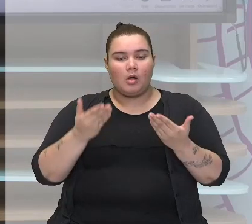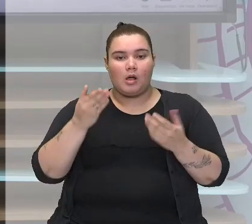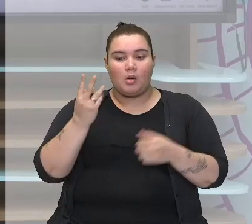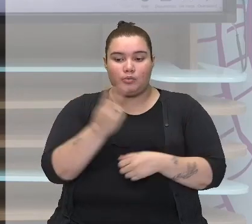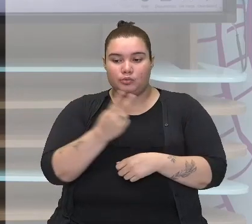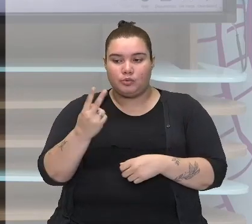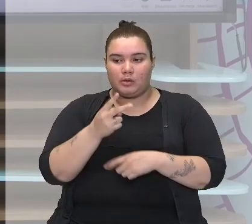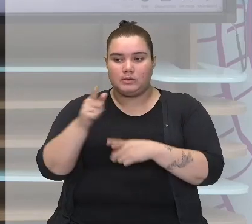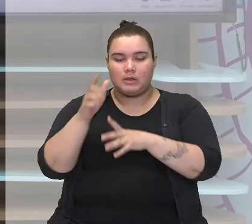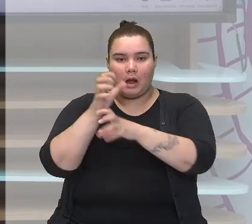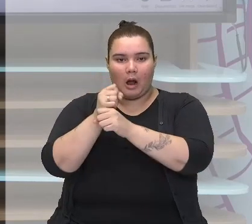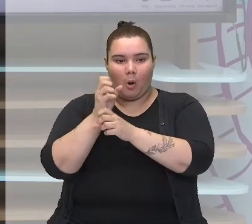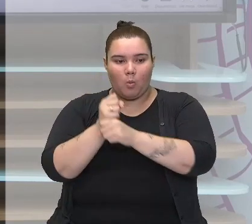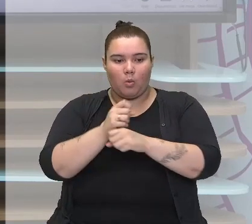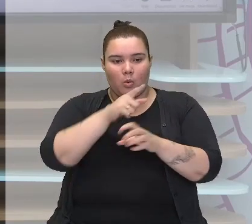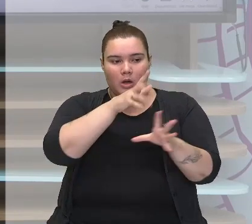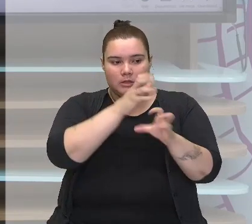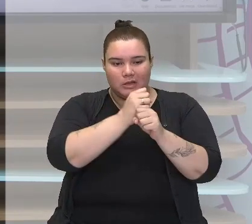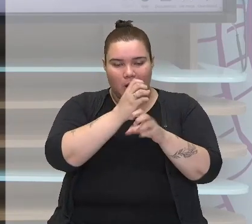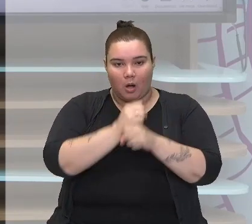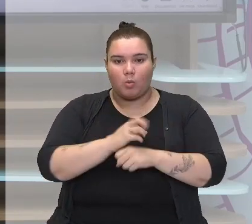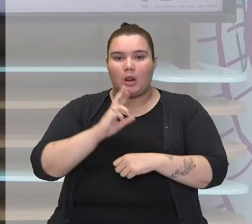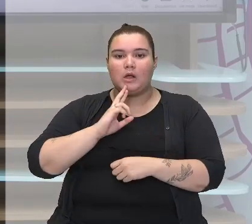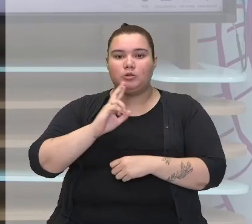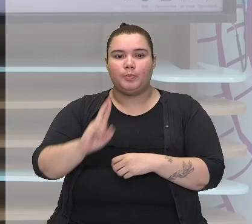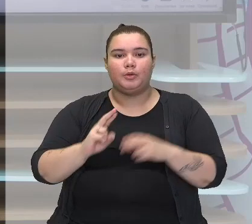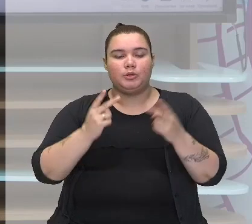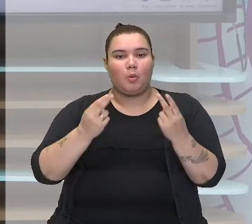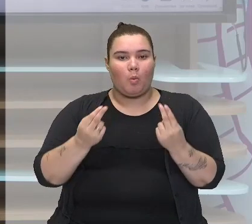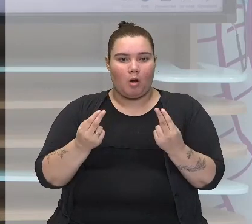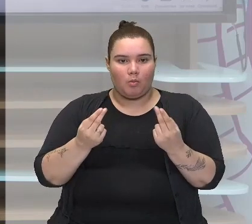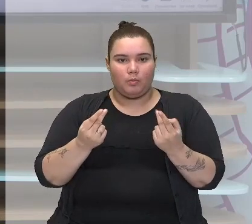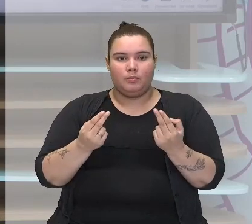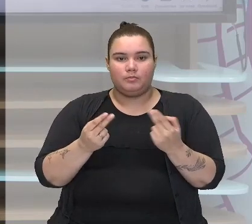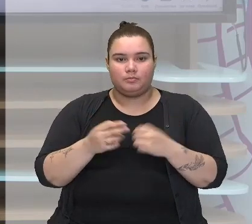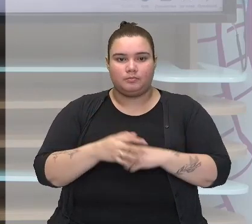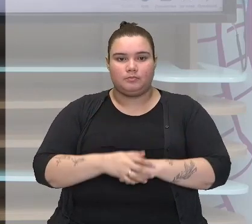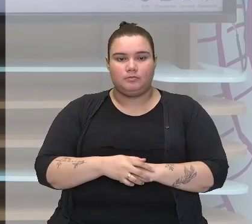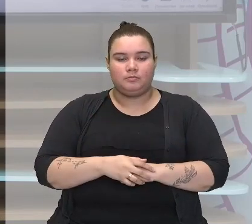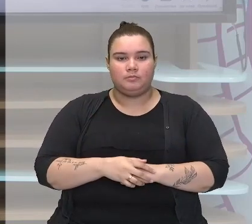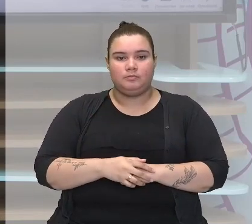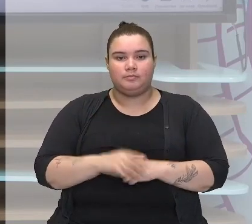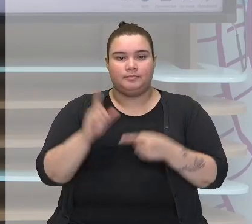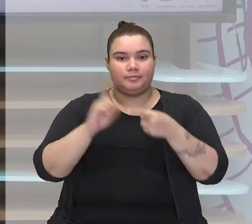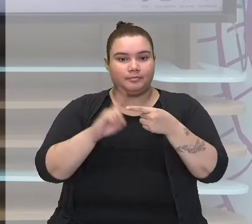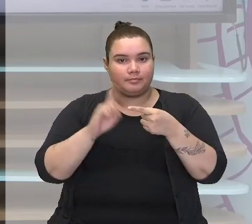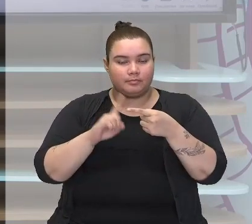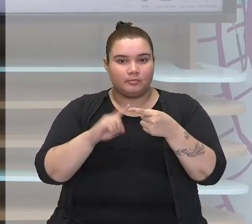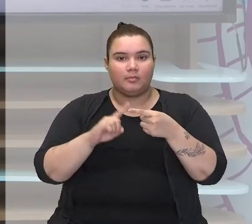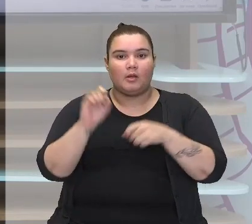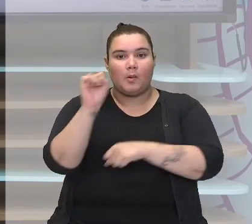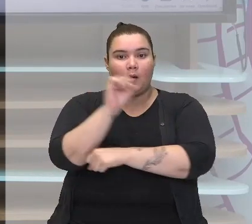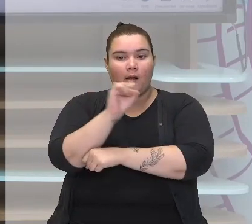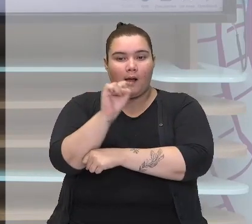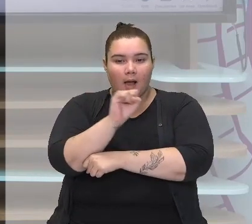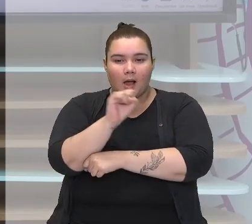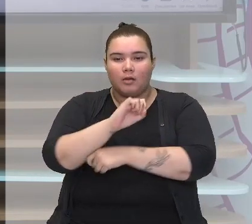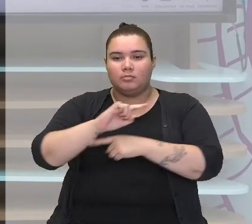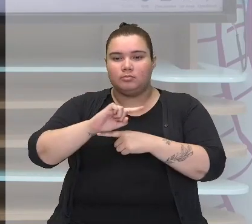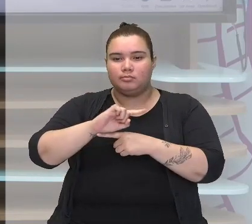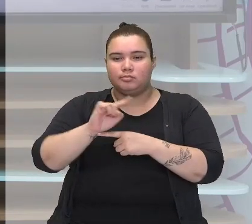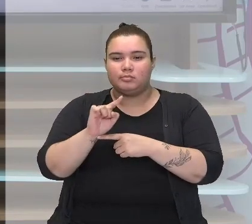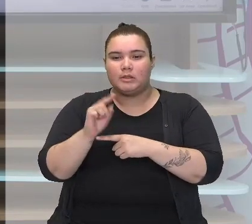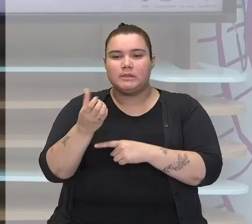duas situações. Quais foram as situações? A primeira situação, o veículo estava a 60 km